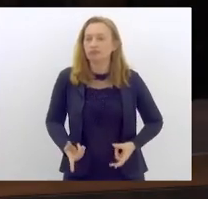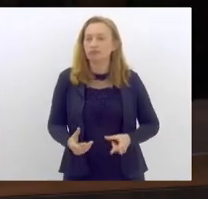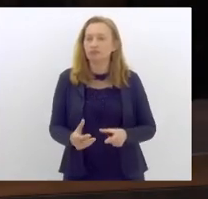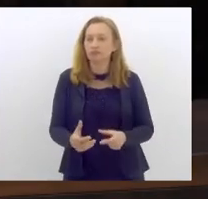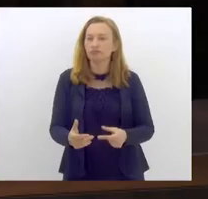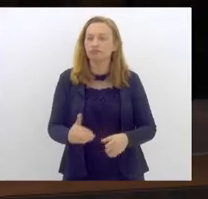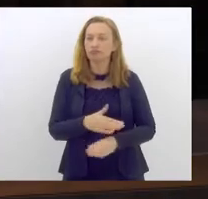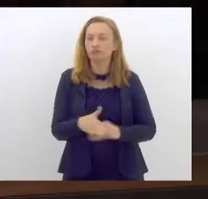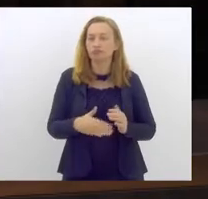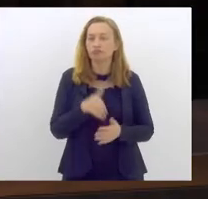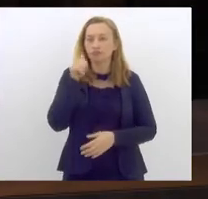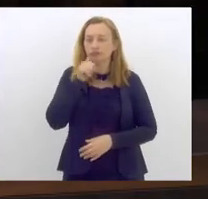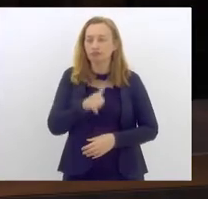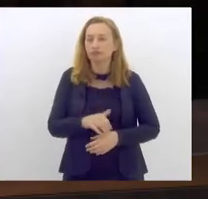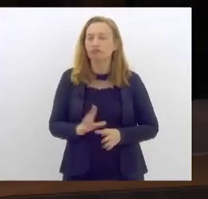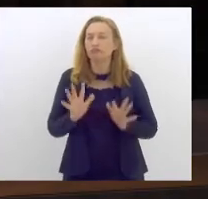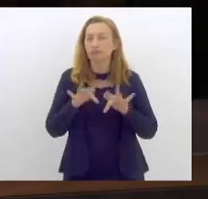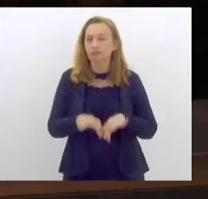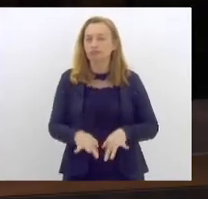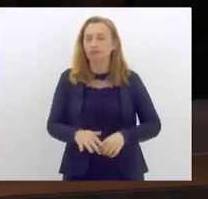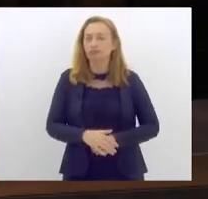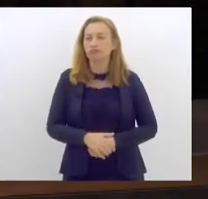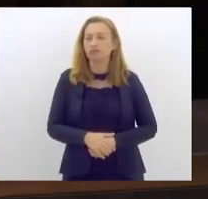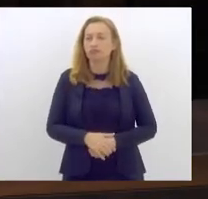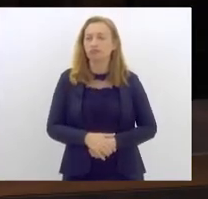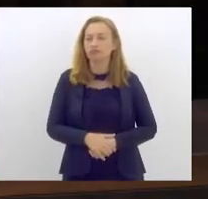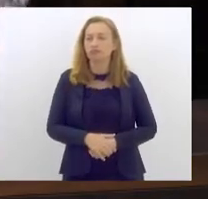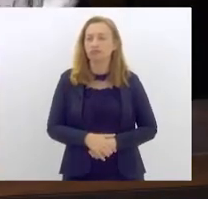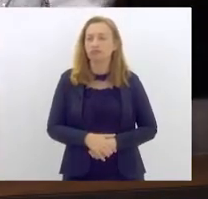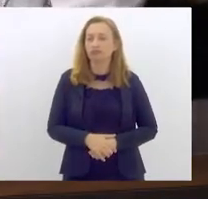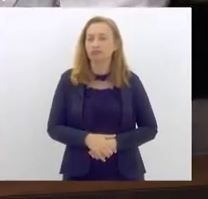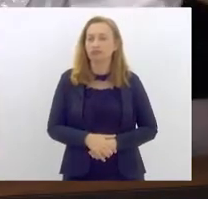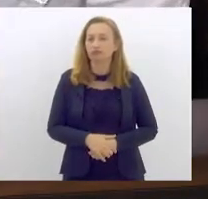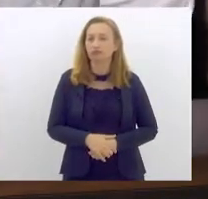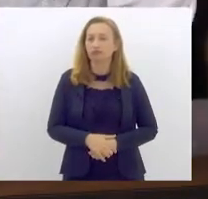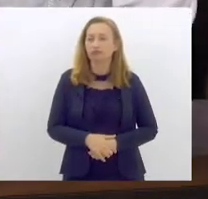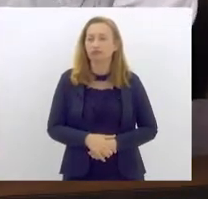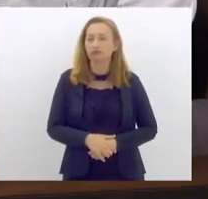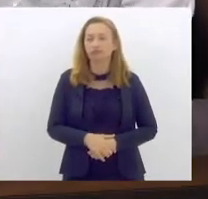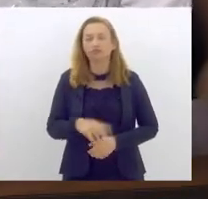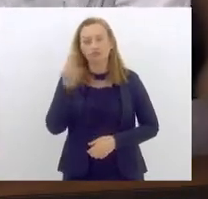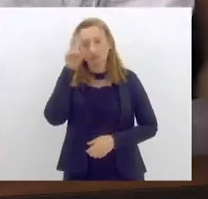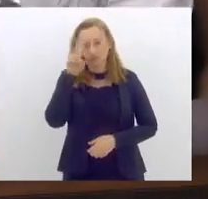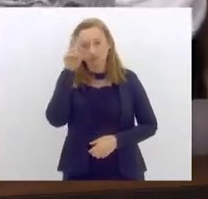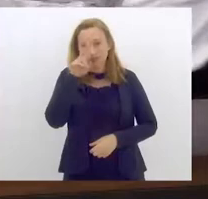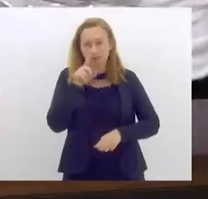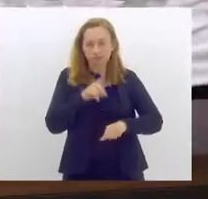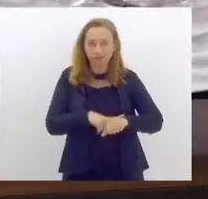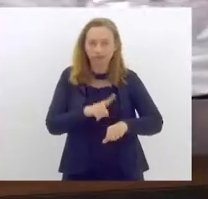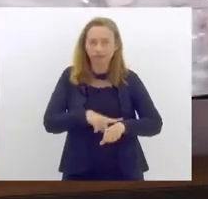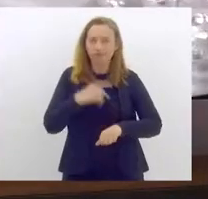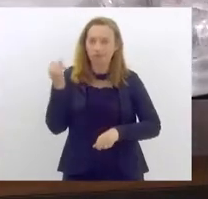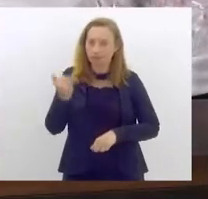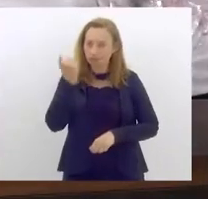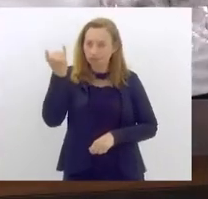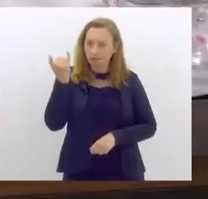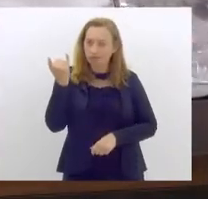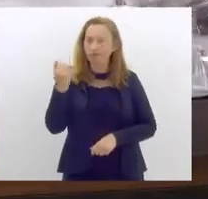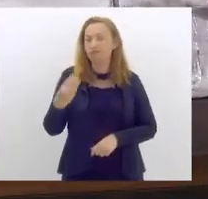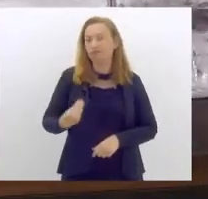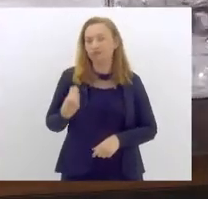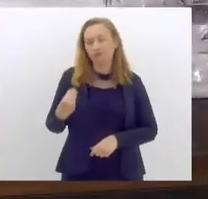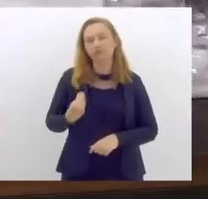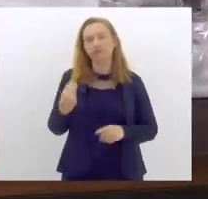a toda a nossa mulherada para concluir queria só lembrar esse momento importante que nós estamos